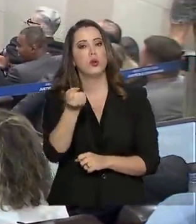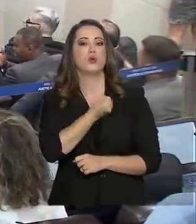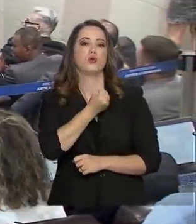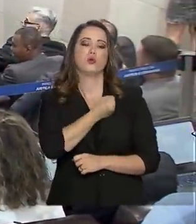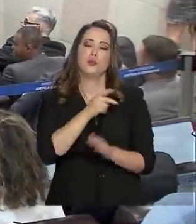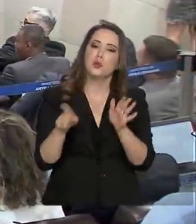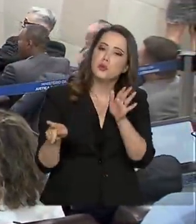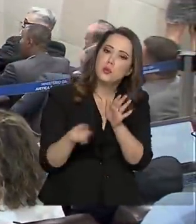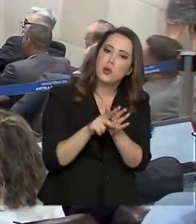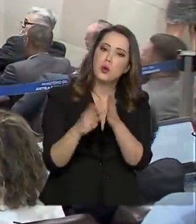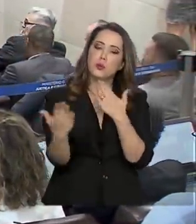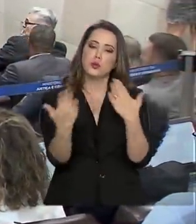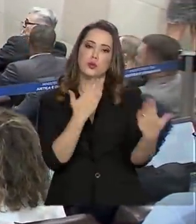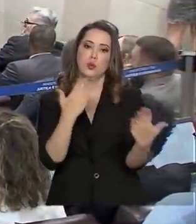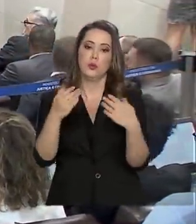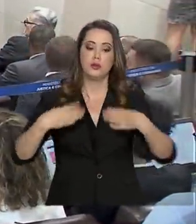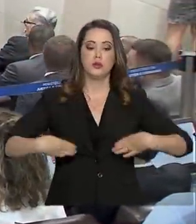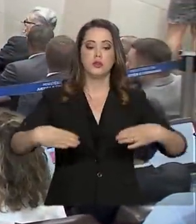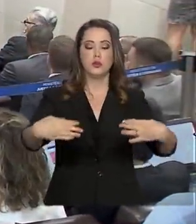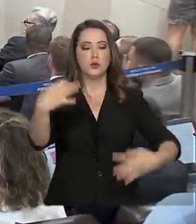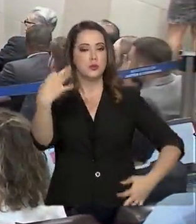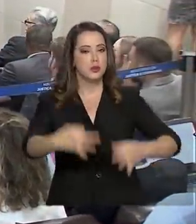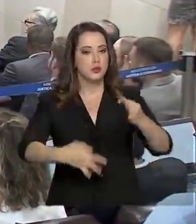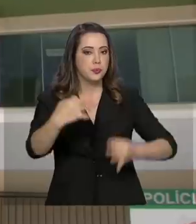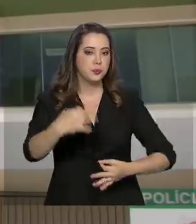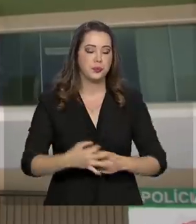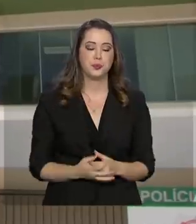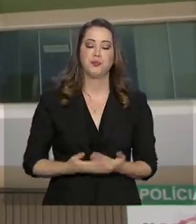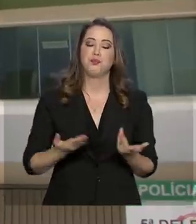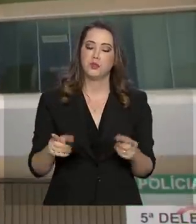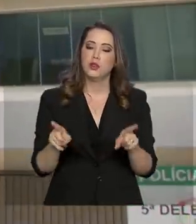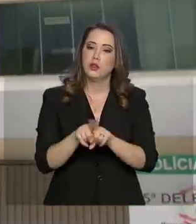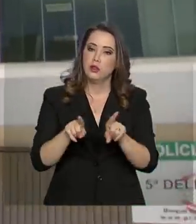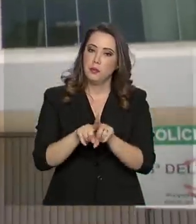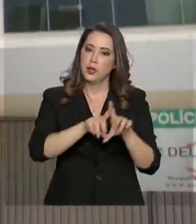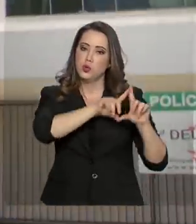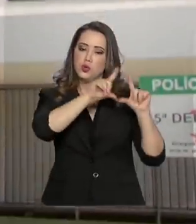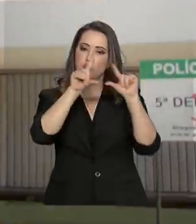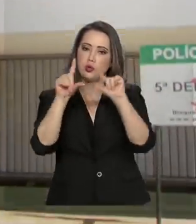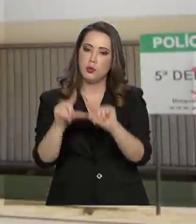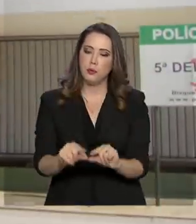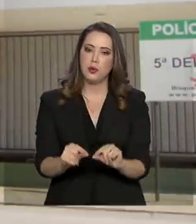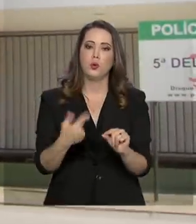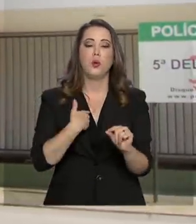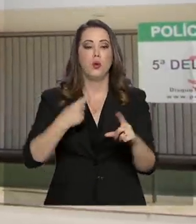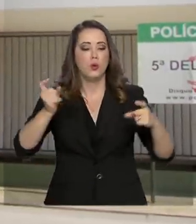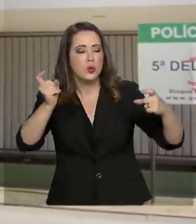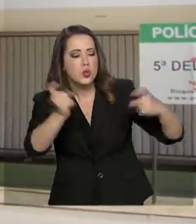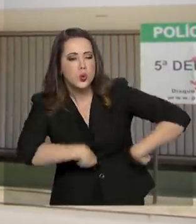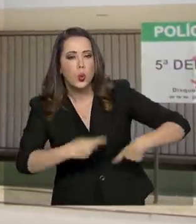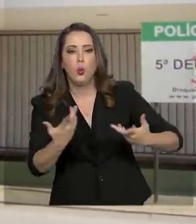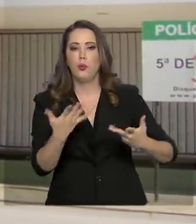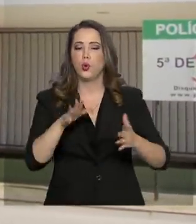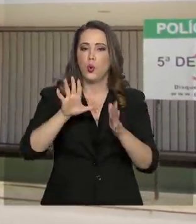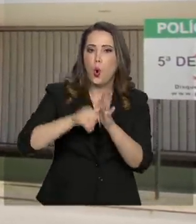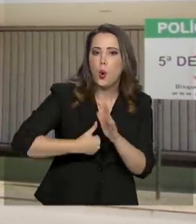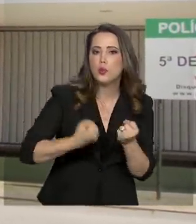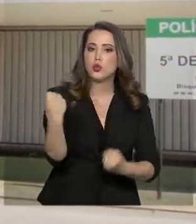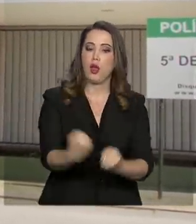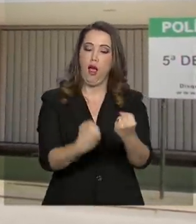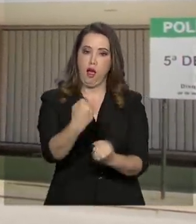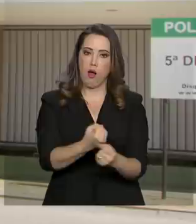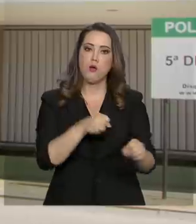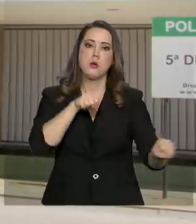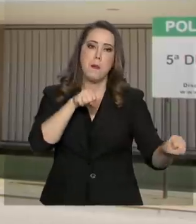dos trabalhos do ministério da justiça e segurança pública também houve queda nos registros de estupro furto de veículos e